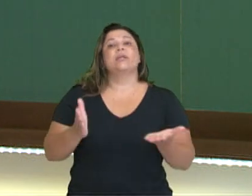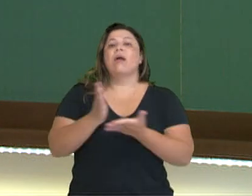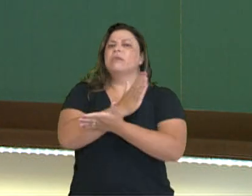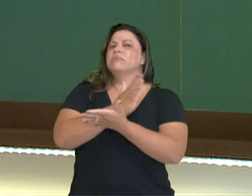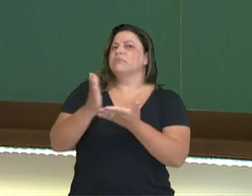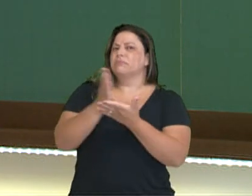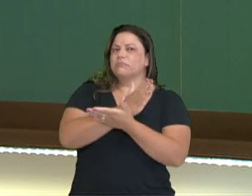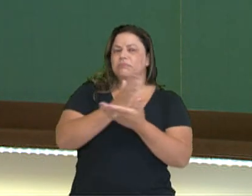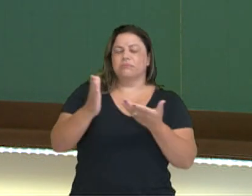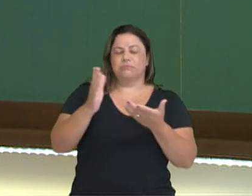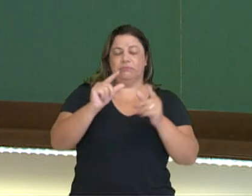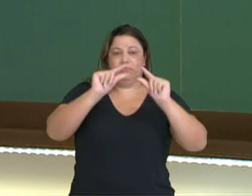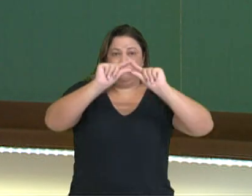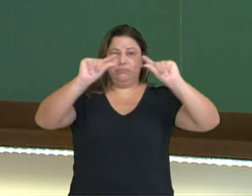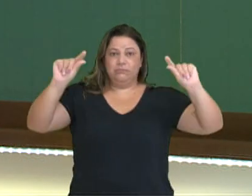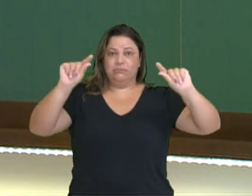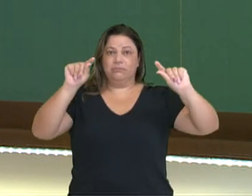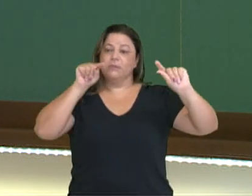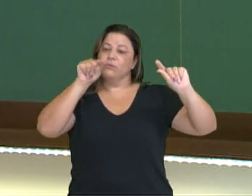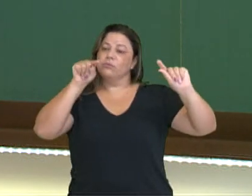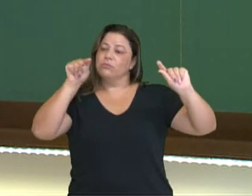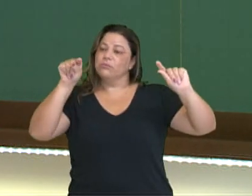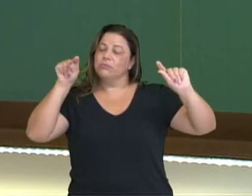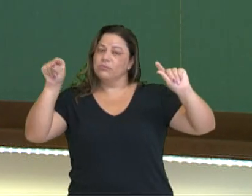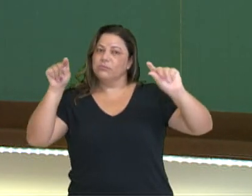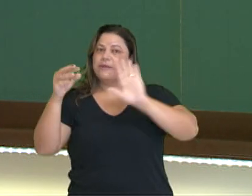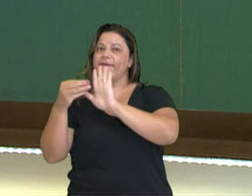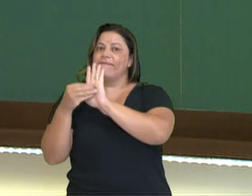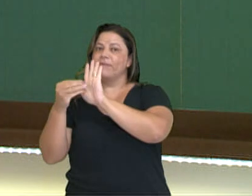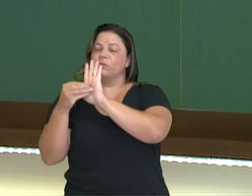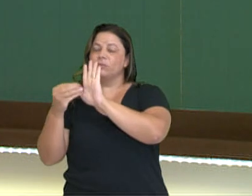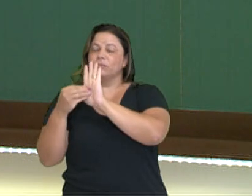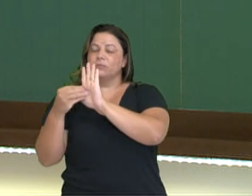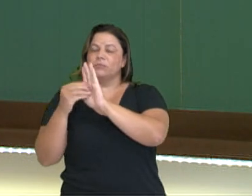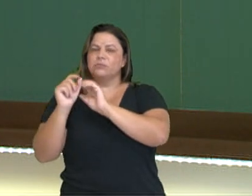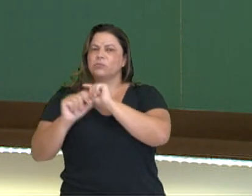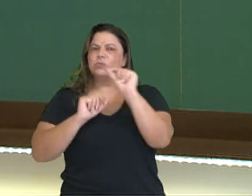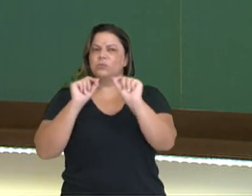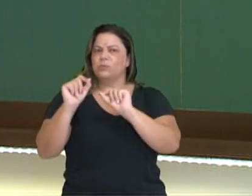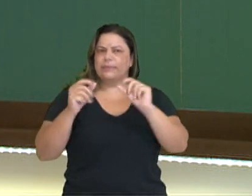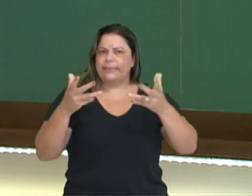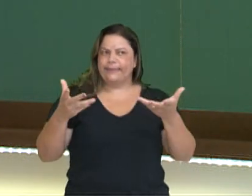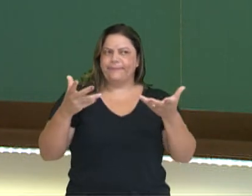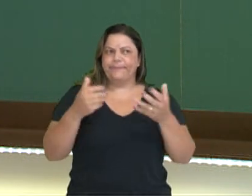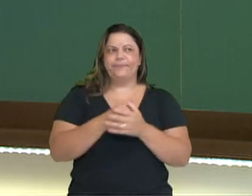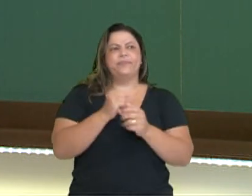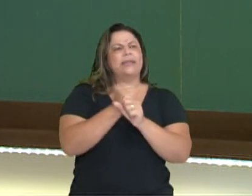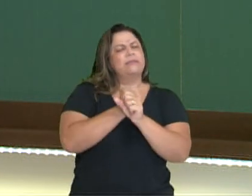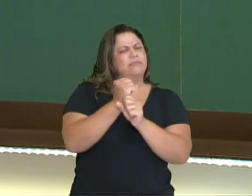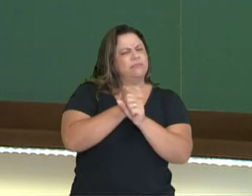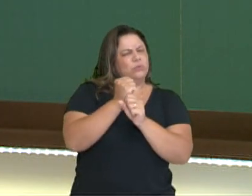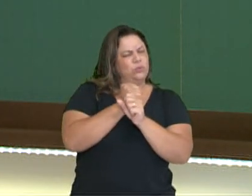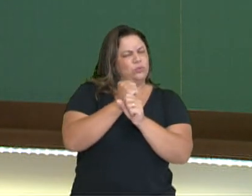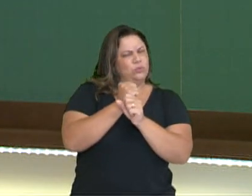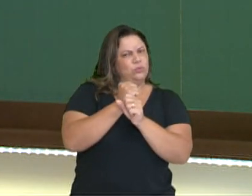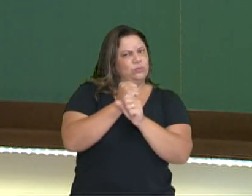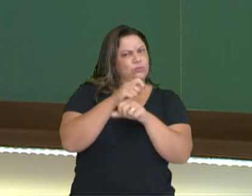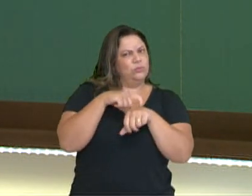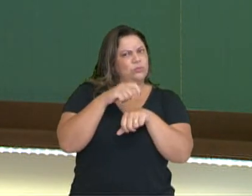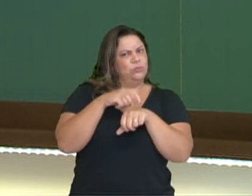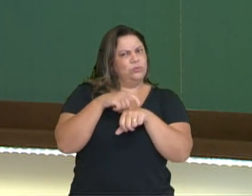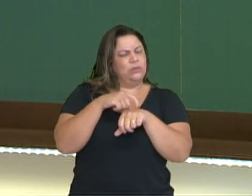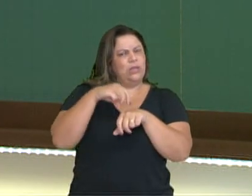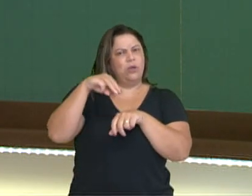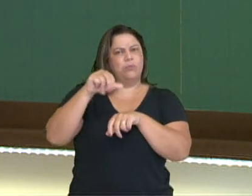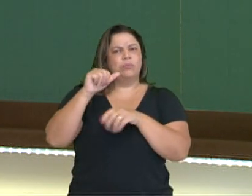aparecem incompletas. Qual o efeito de sentido disso? Há muito tempo que seu marido,